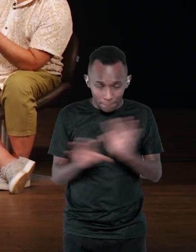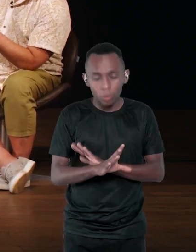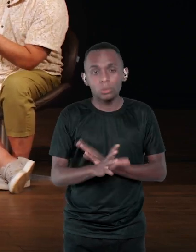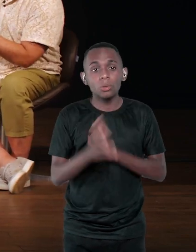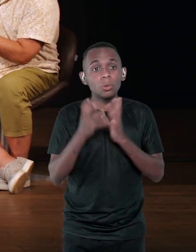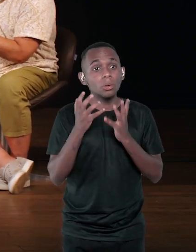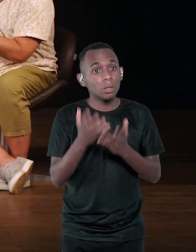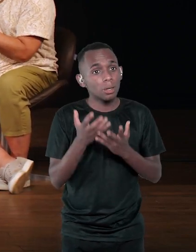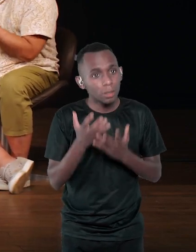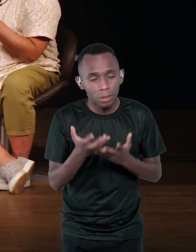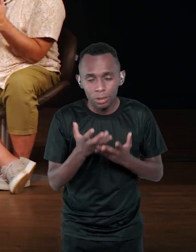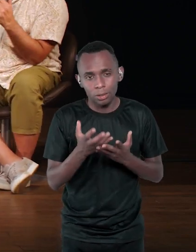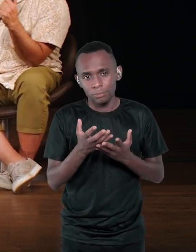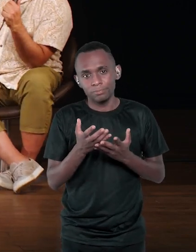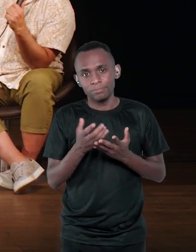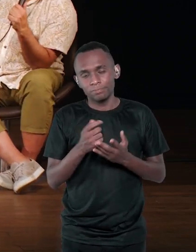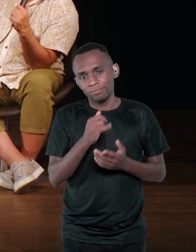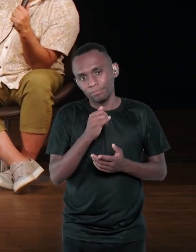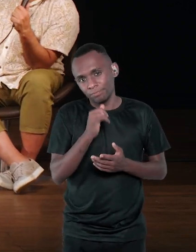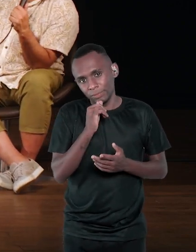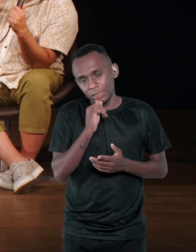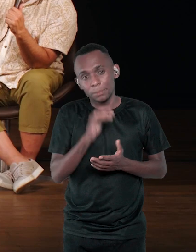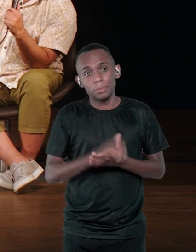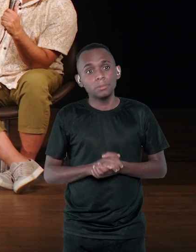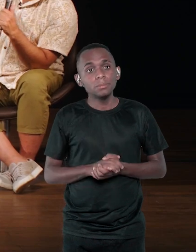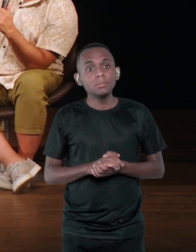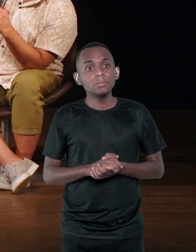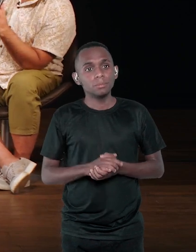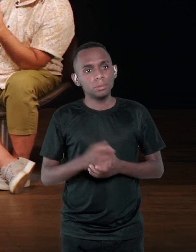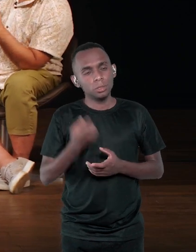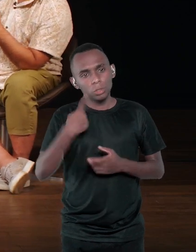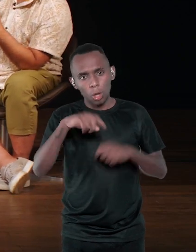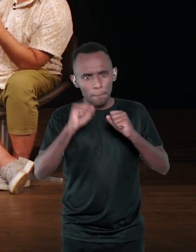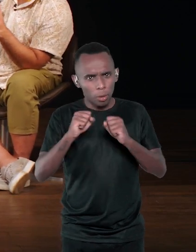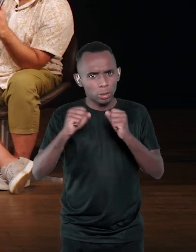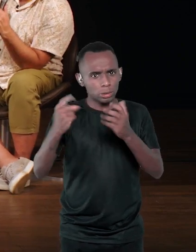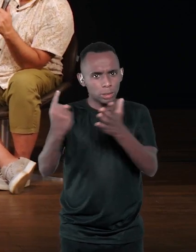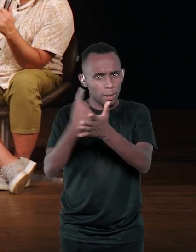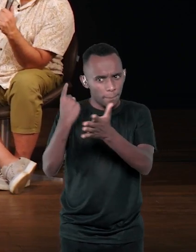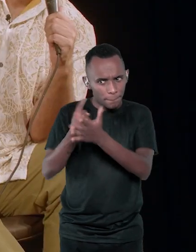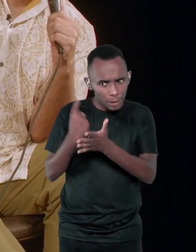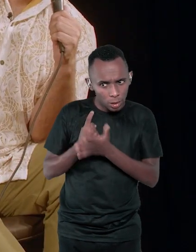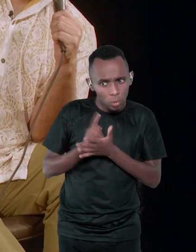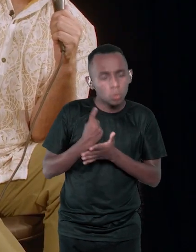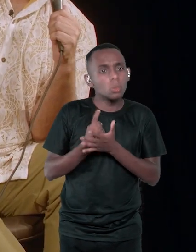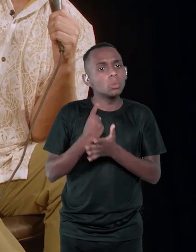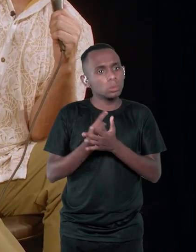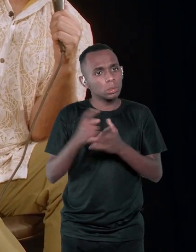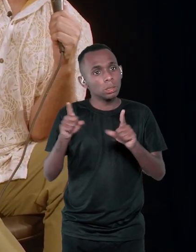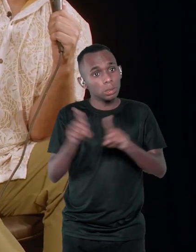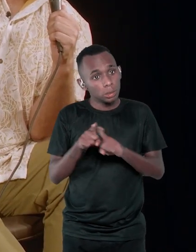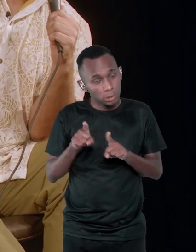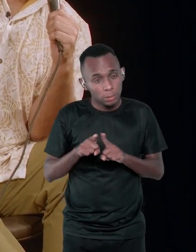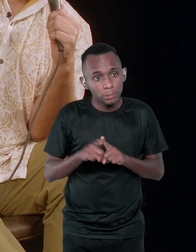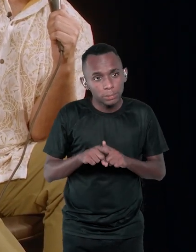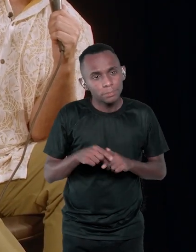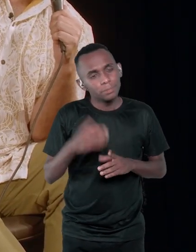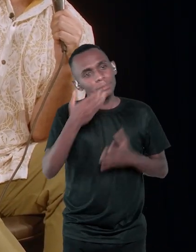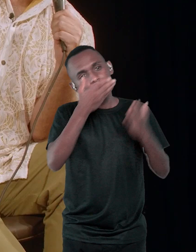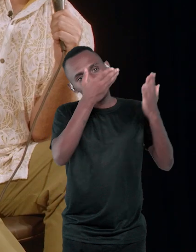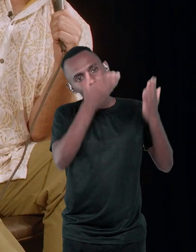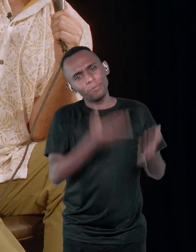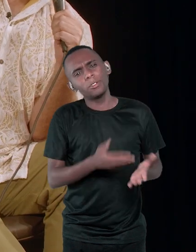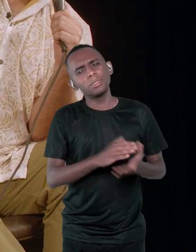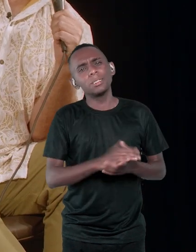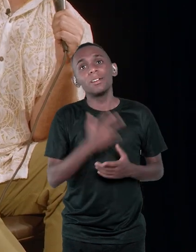queria encerrar, porque senão também são... Né, a gente pode fazer perguntas, né, não sei se tem esse momento e tal. É bom que esse aqui, como sempre,